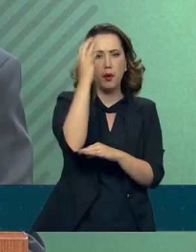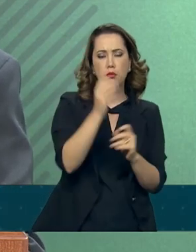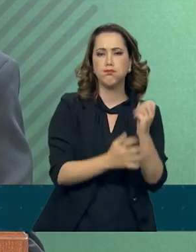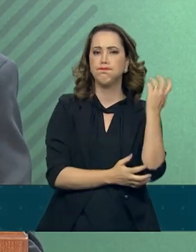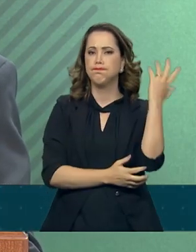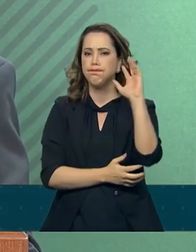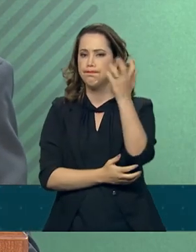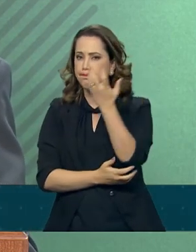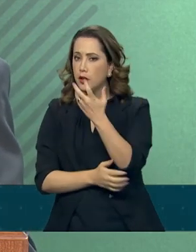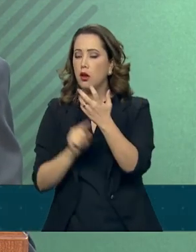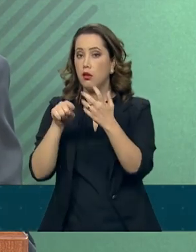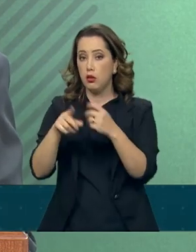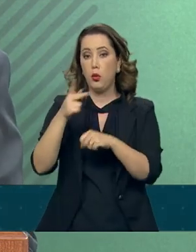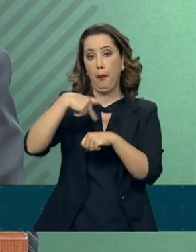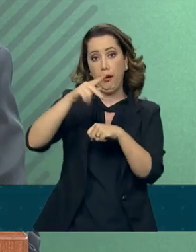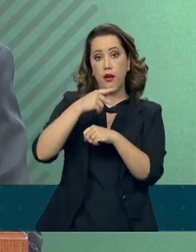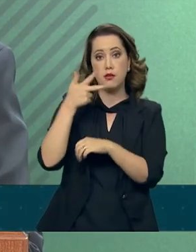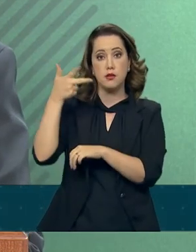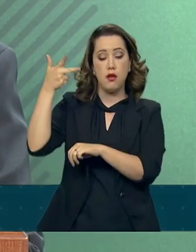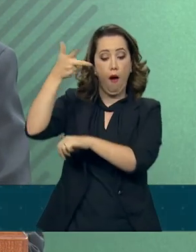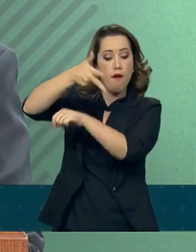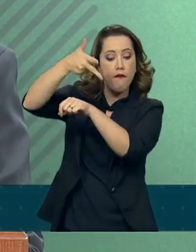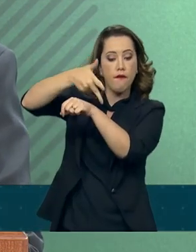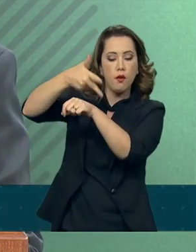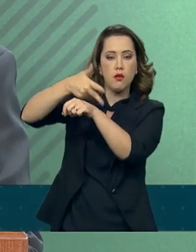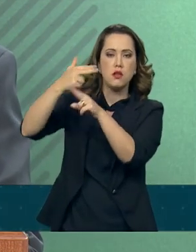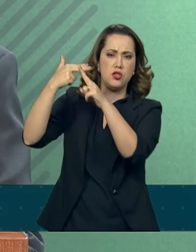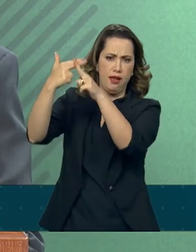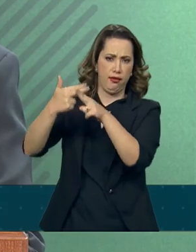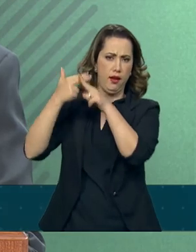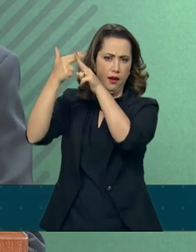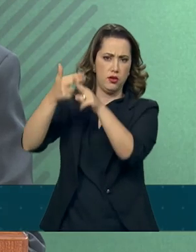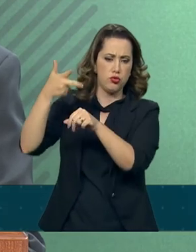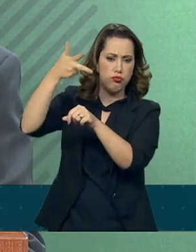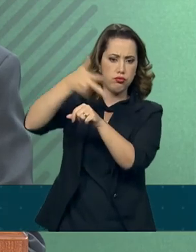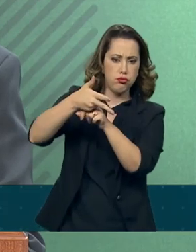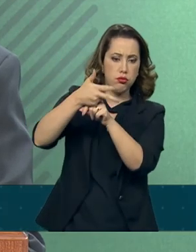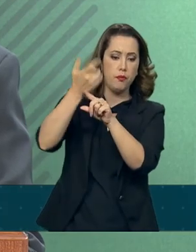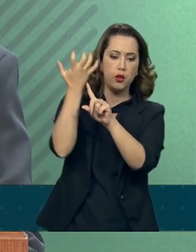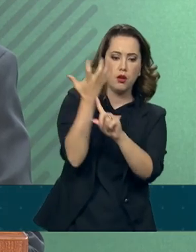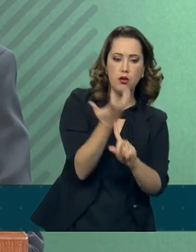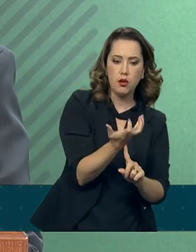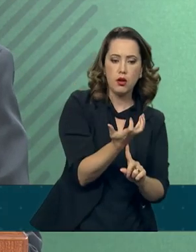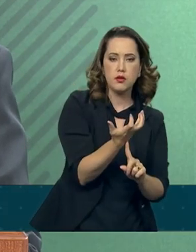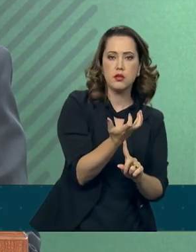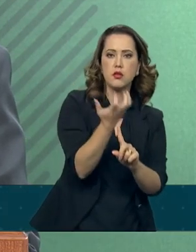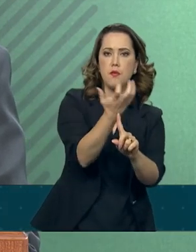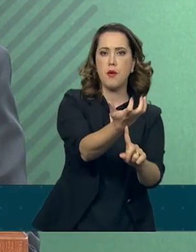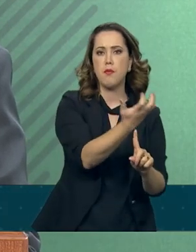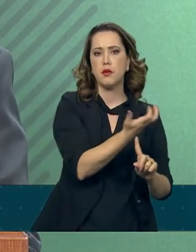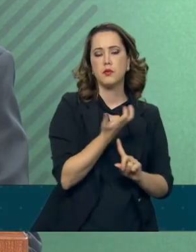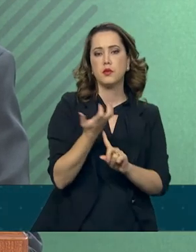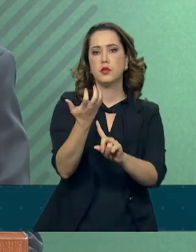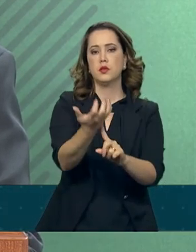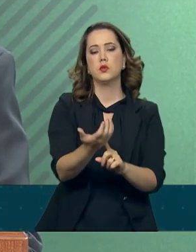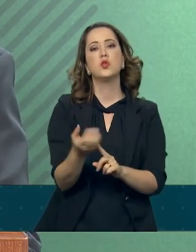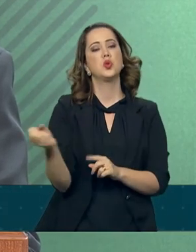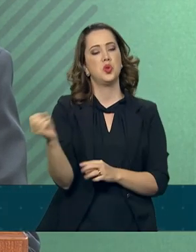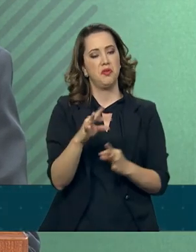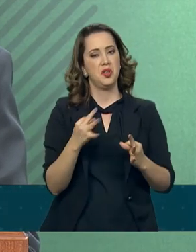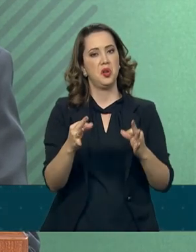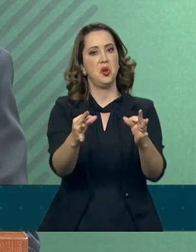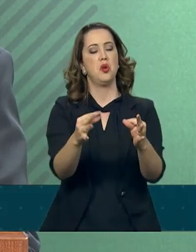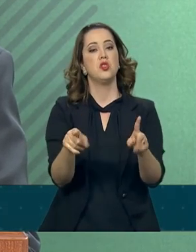do país os equipamentos altamente tecnológicos foram adquiridos com recursos